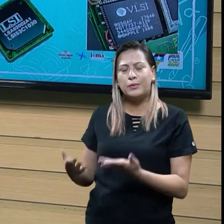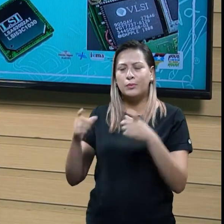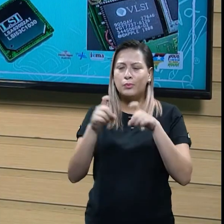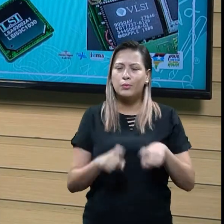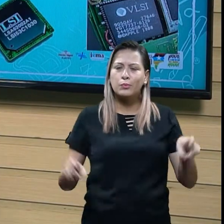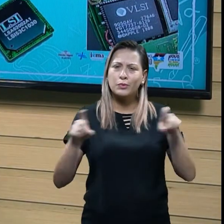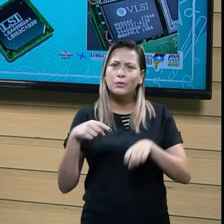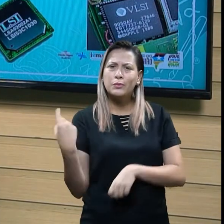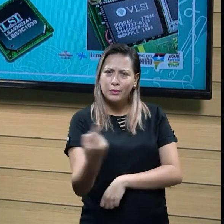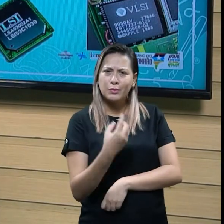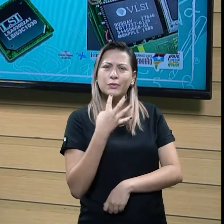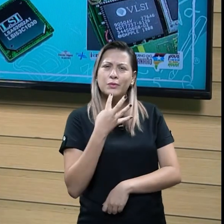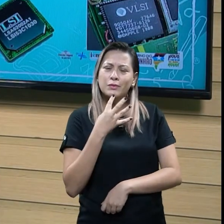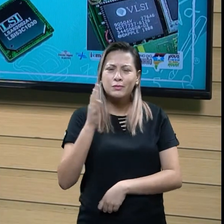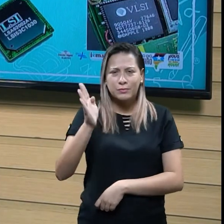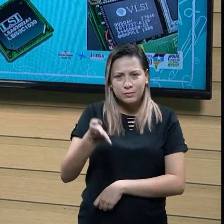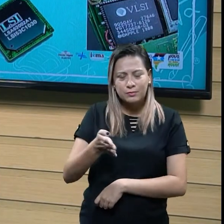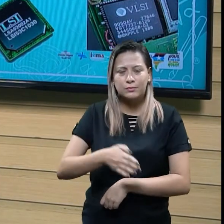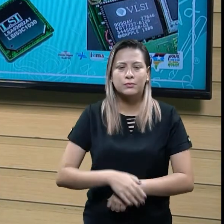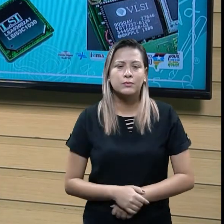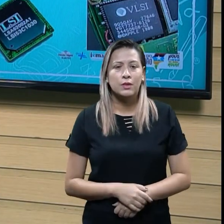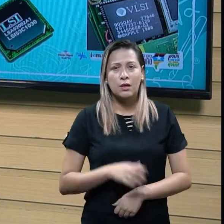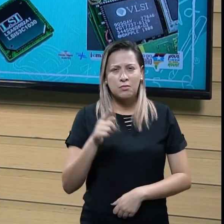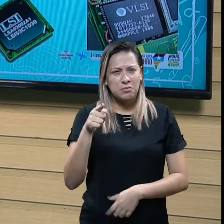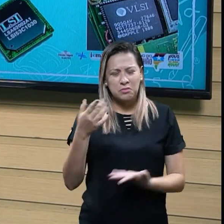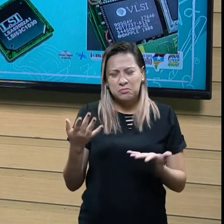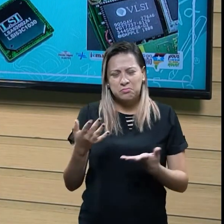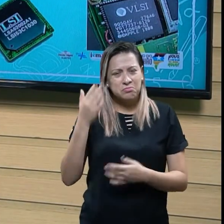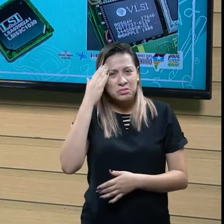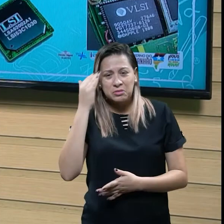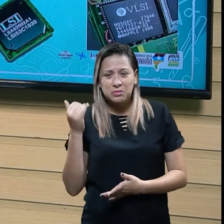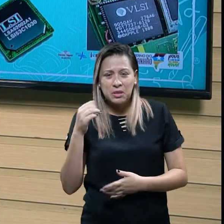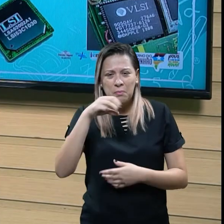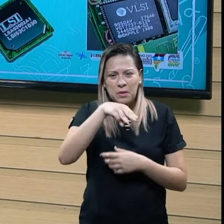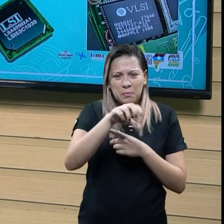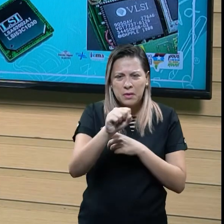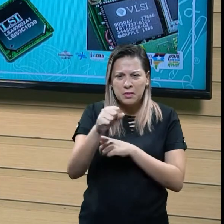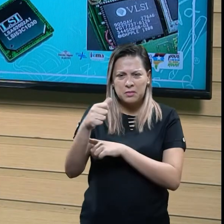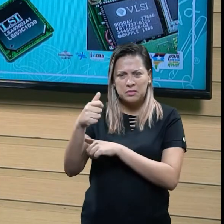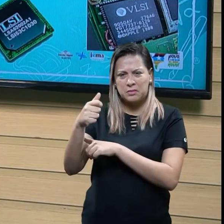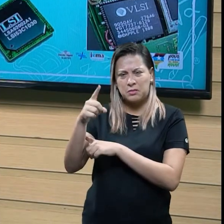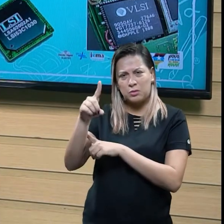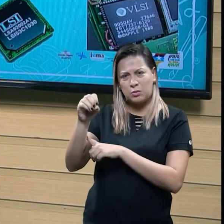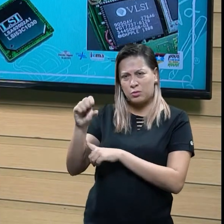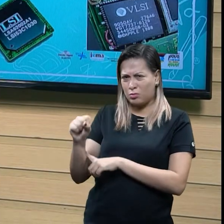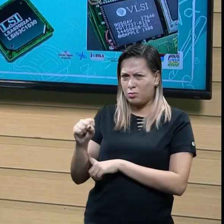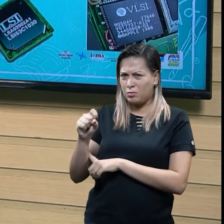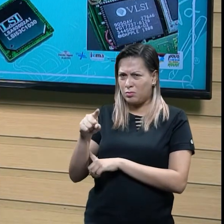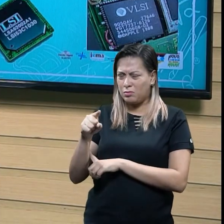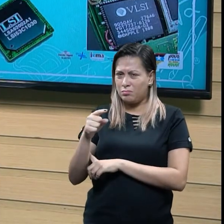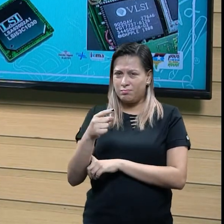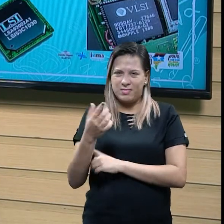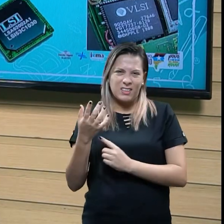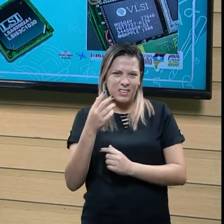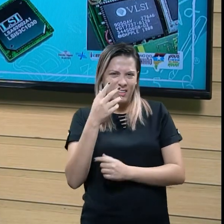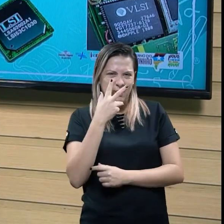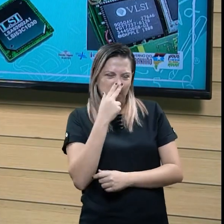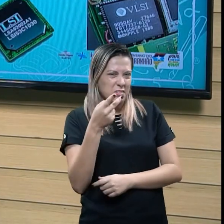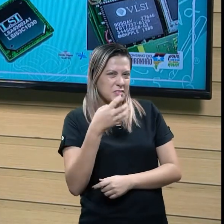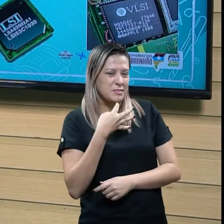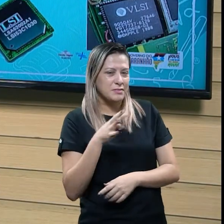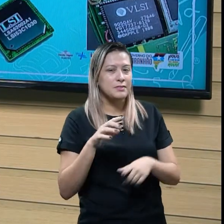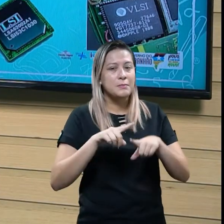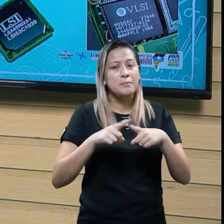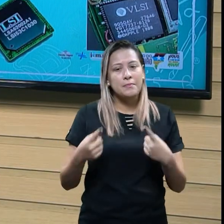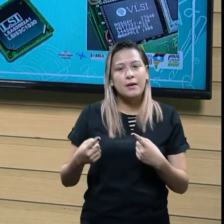gente conhece um pouco mais. E provavelmente vocês nunca ouviram falar de MS-DOS, mas de Windows acredito que sim. Então aqui nós